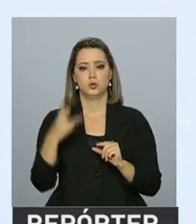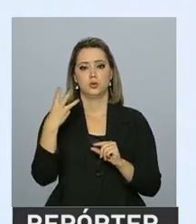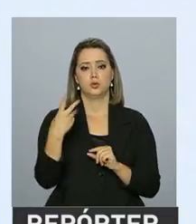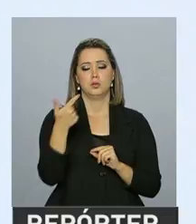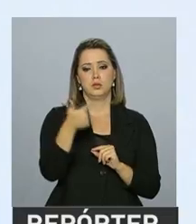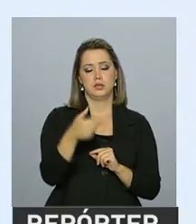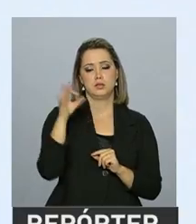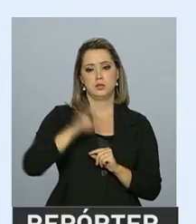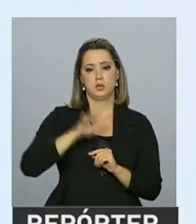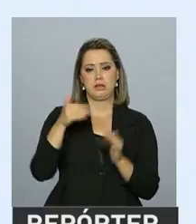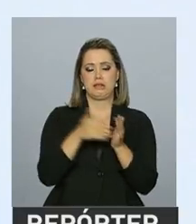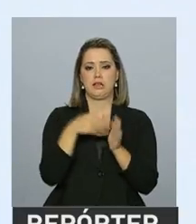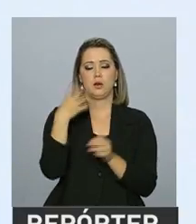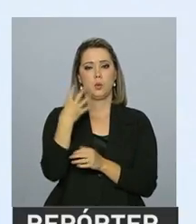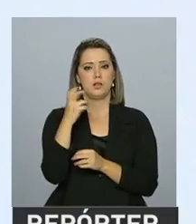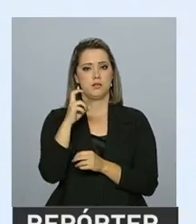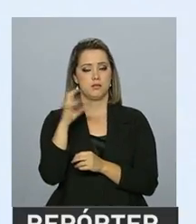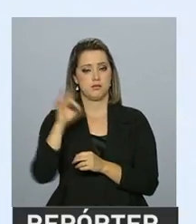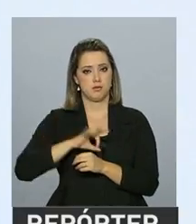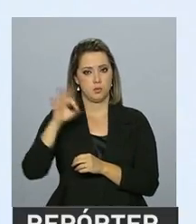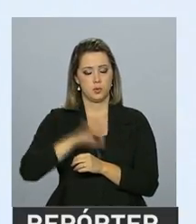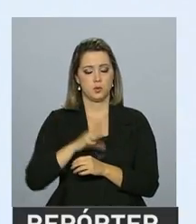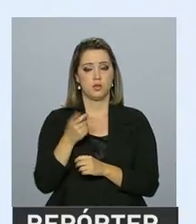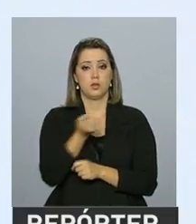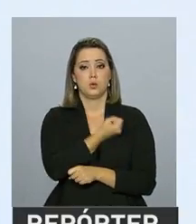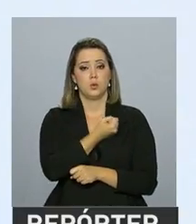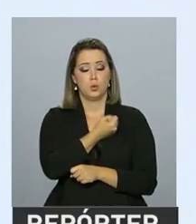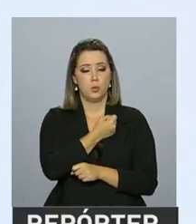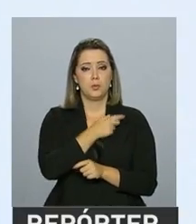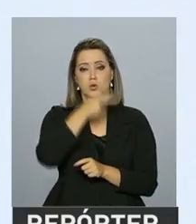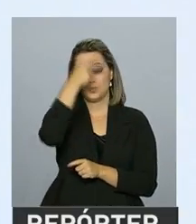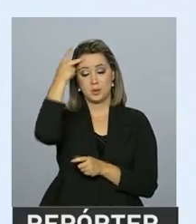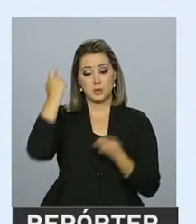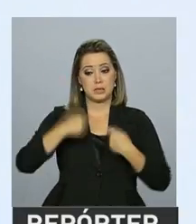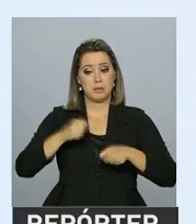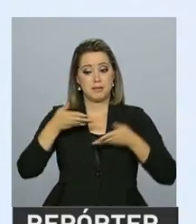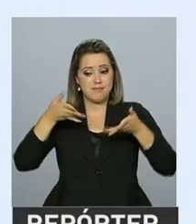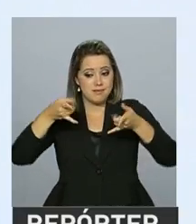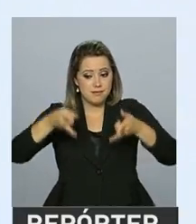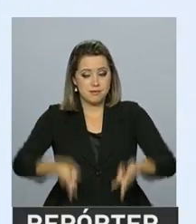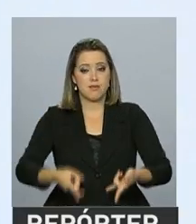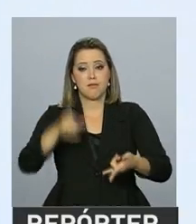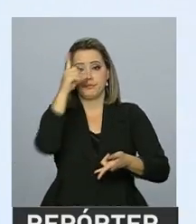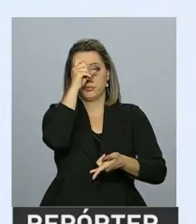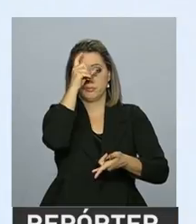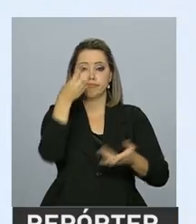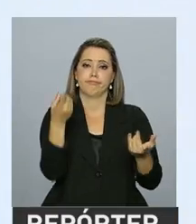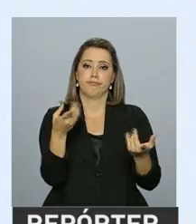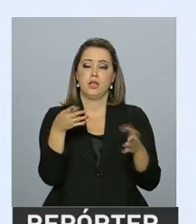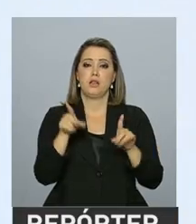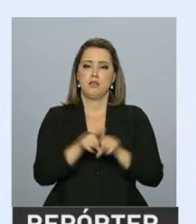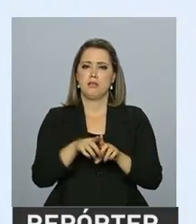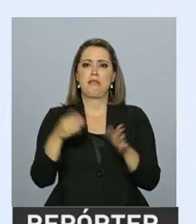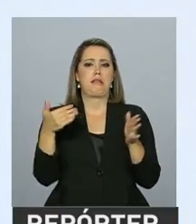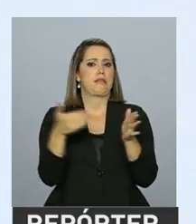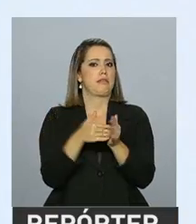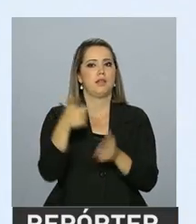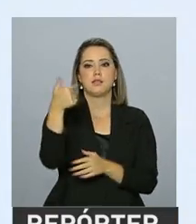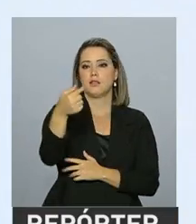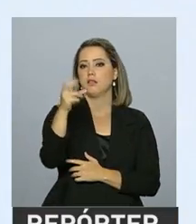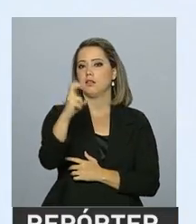32% e 45% o número de hospitalizações por pneumonias e de 39 a